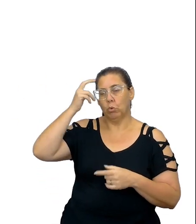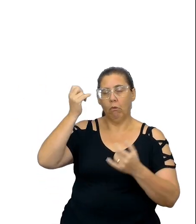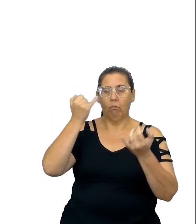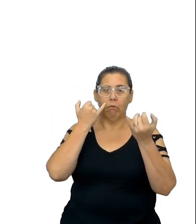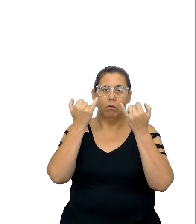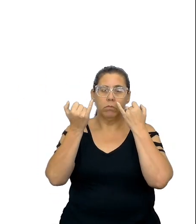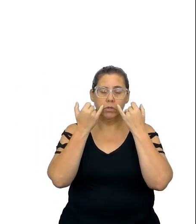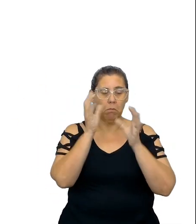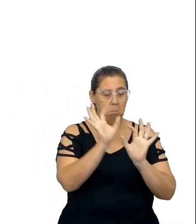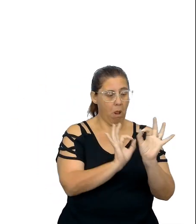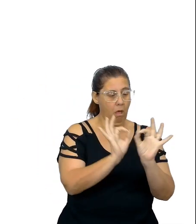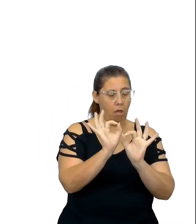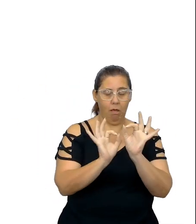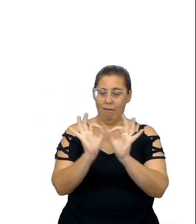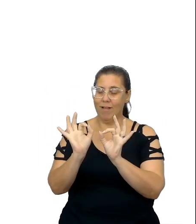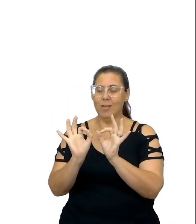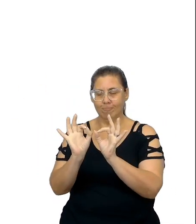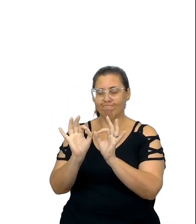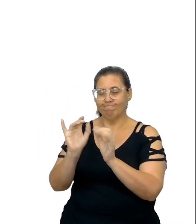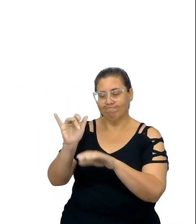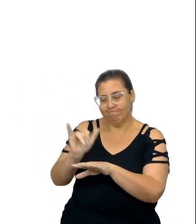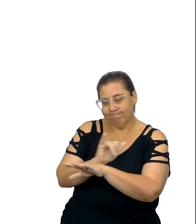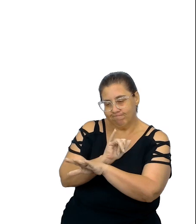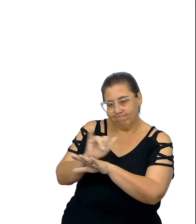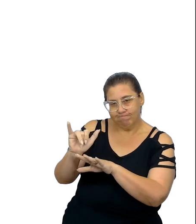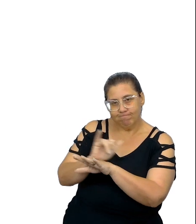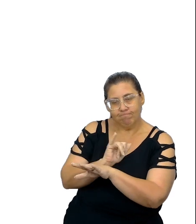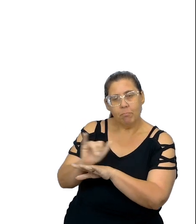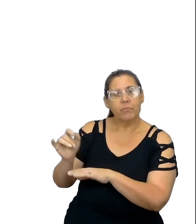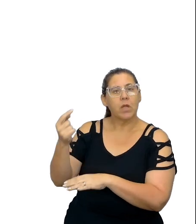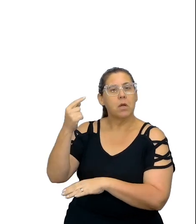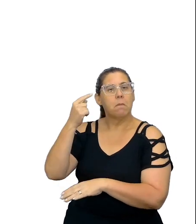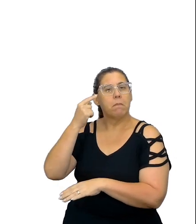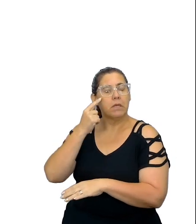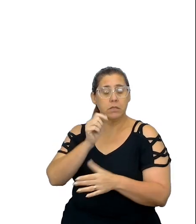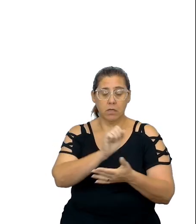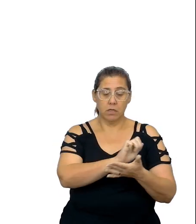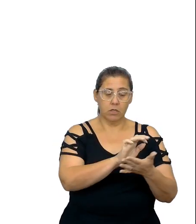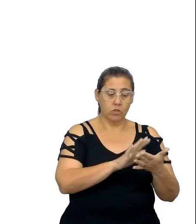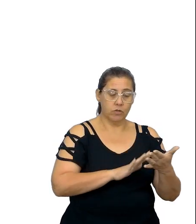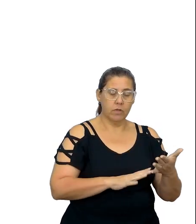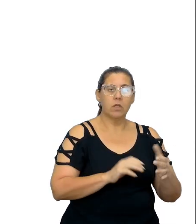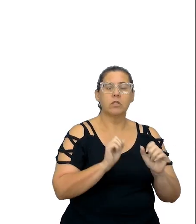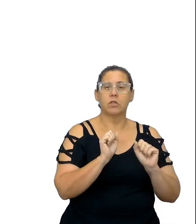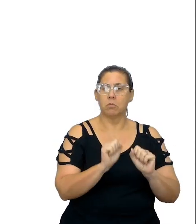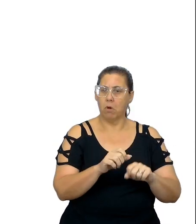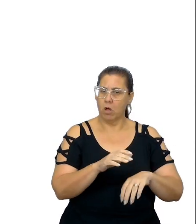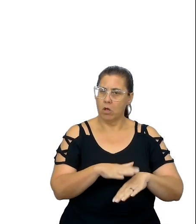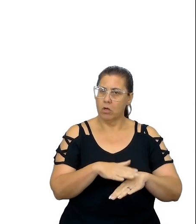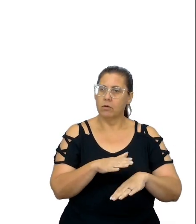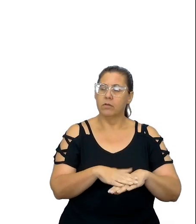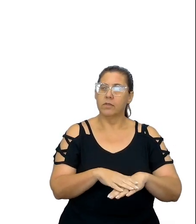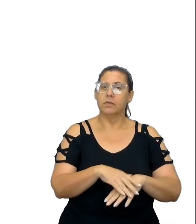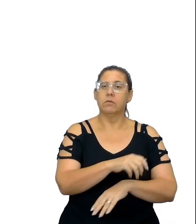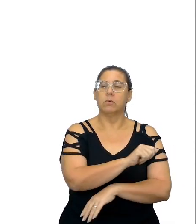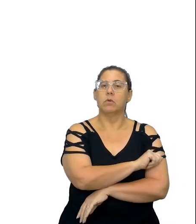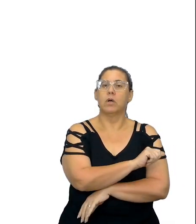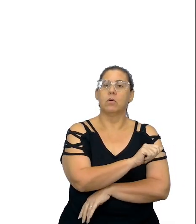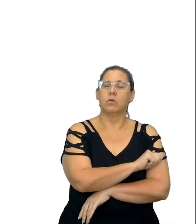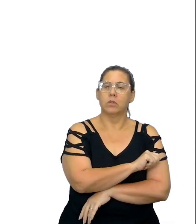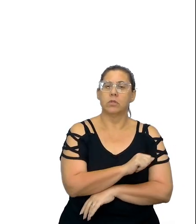visa planejar, né, estratégias, pensar em atividades que possam propiciar para esse estudante,